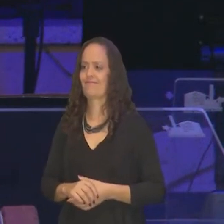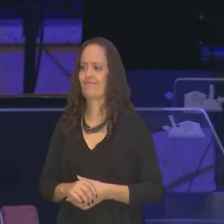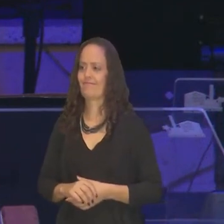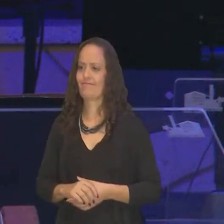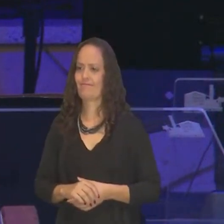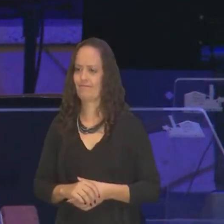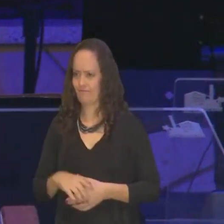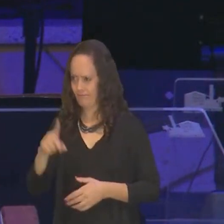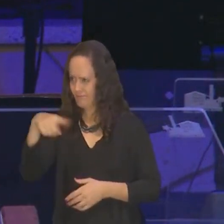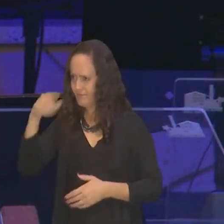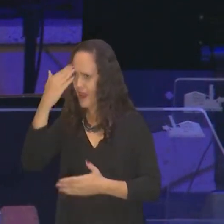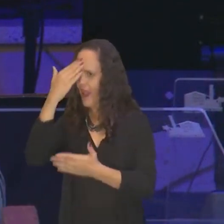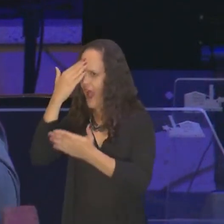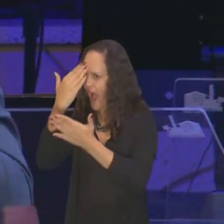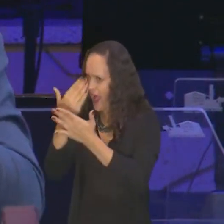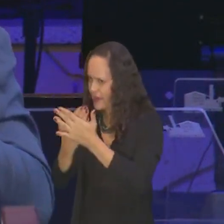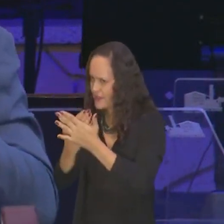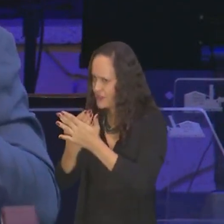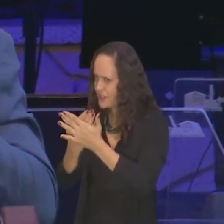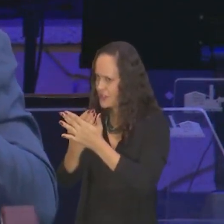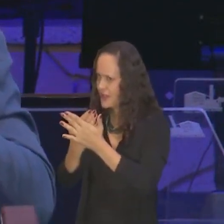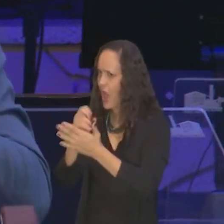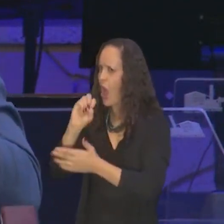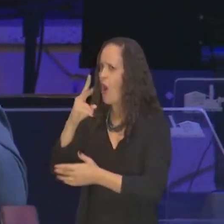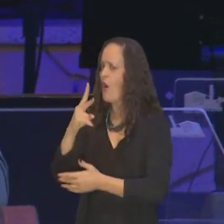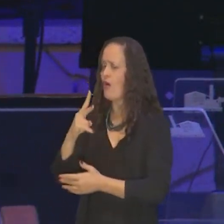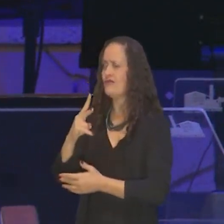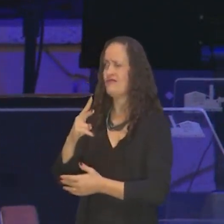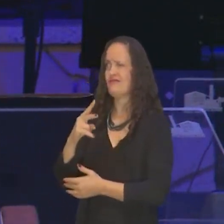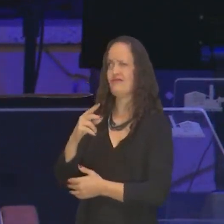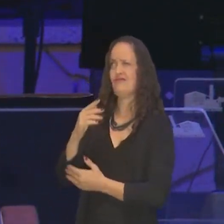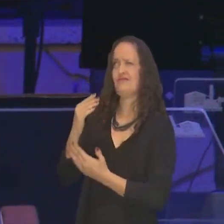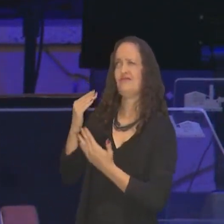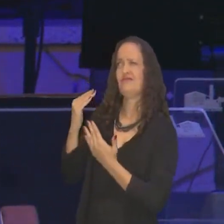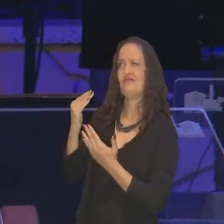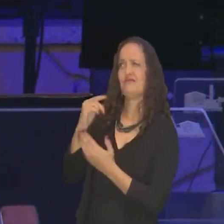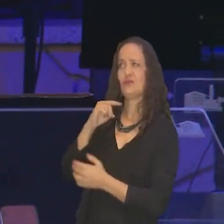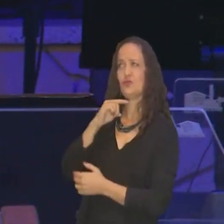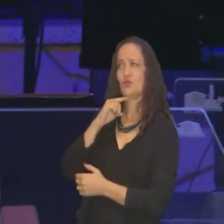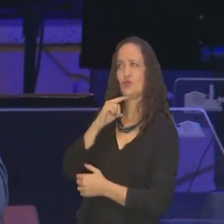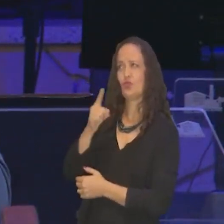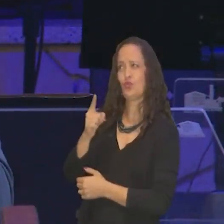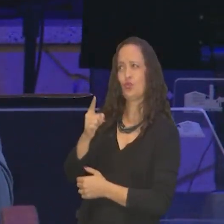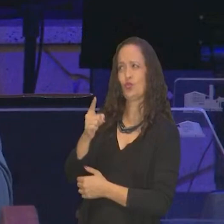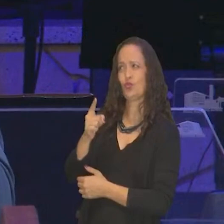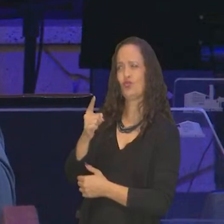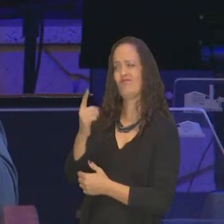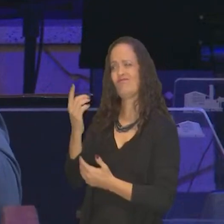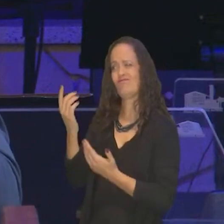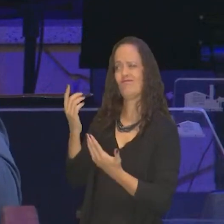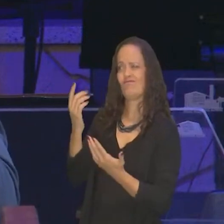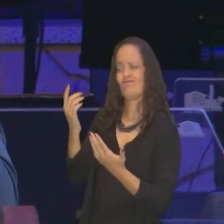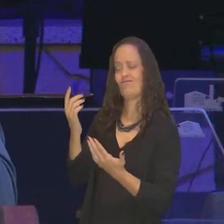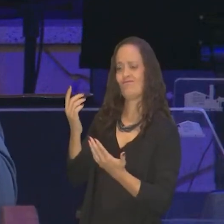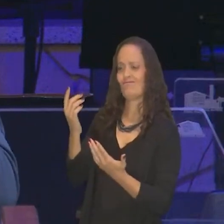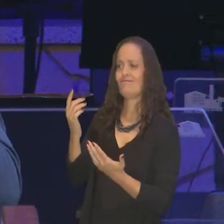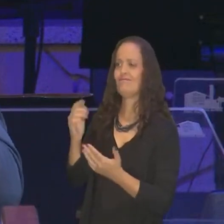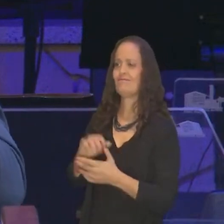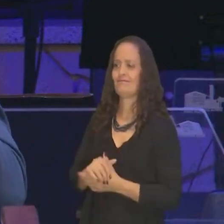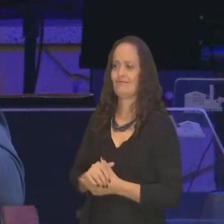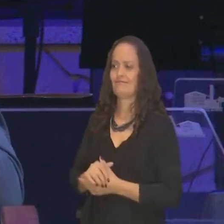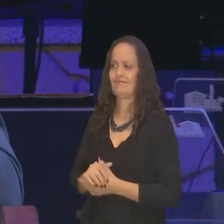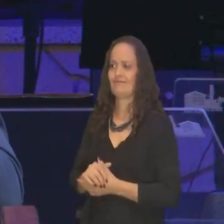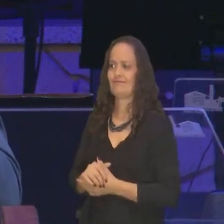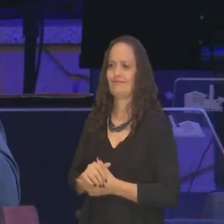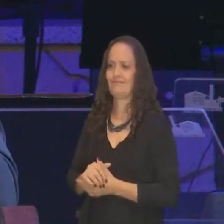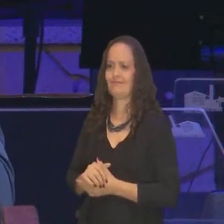Podemos crer ou ainda desconfiamos das profecias que a Bíblia fala